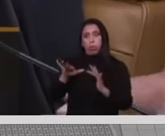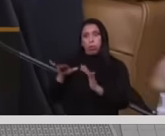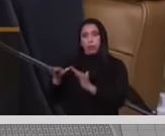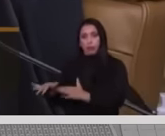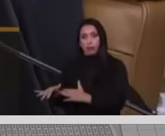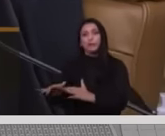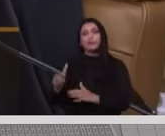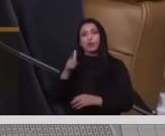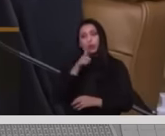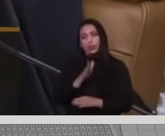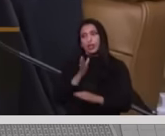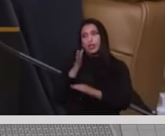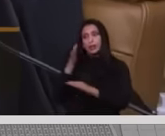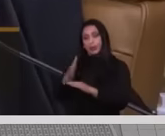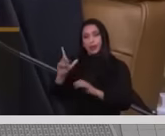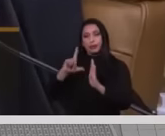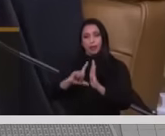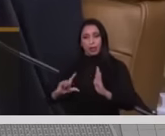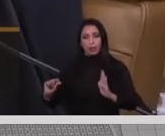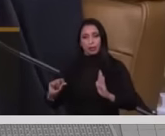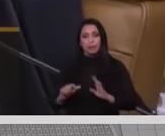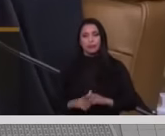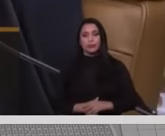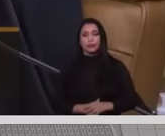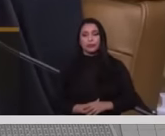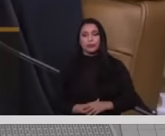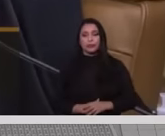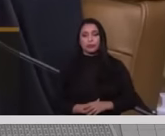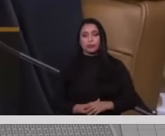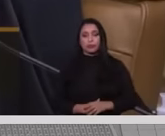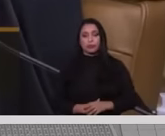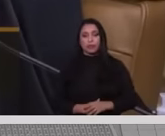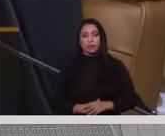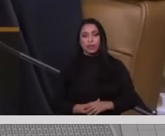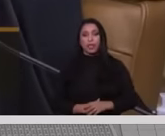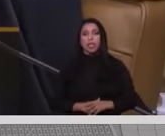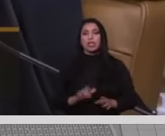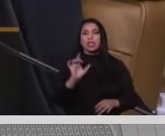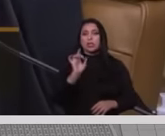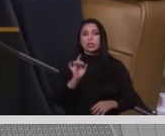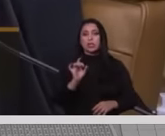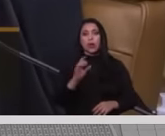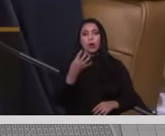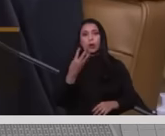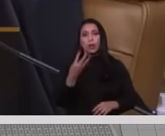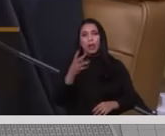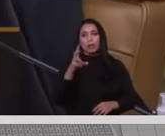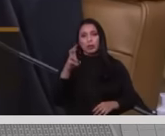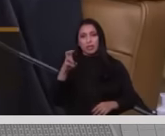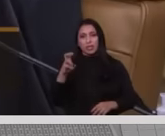nesse momento, né? Será que ele não vai ser meio que o centrão do Supremo Tribunal Federal? Paulinho, lá tem essa possibilidade, viu? Tem essa